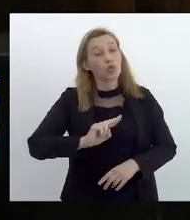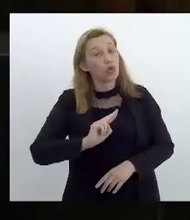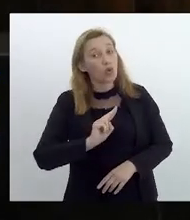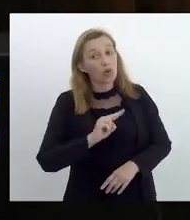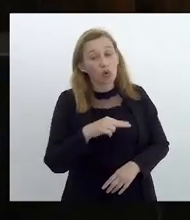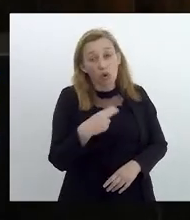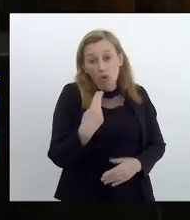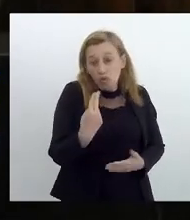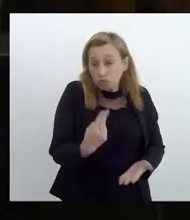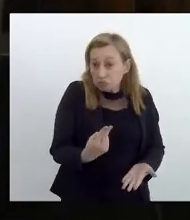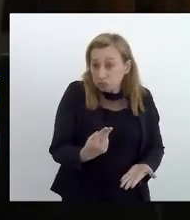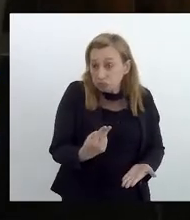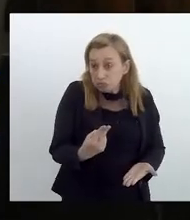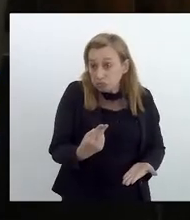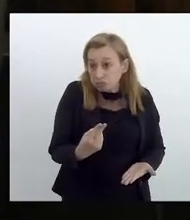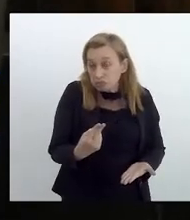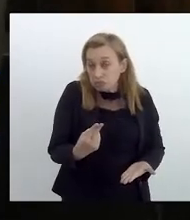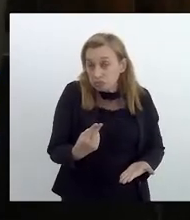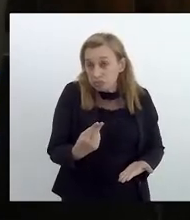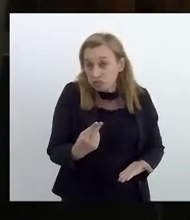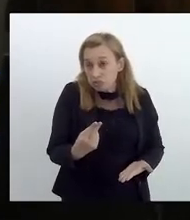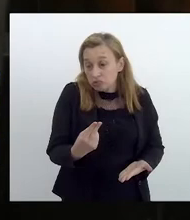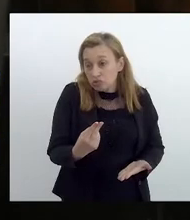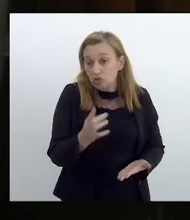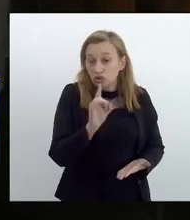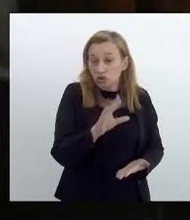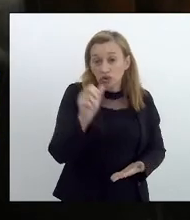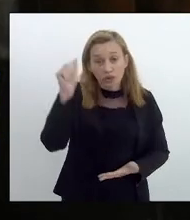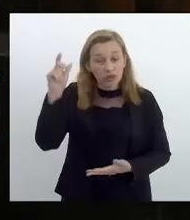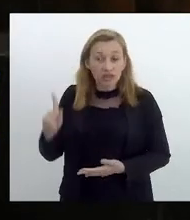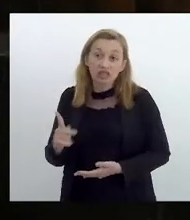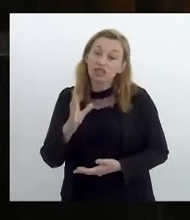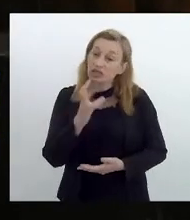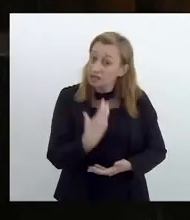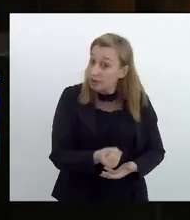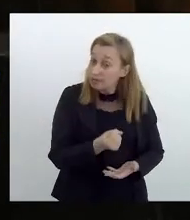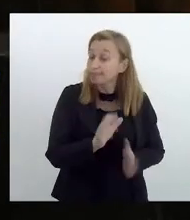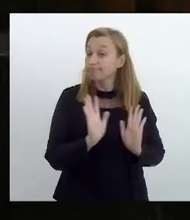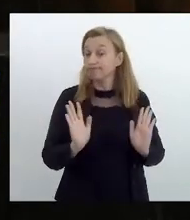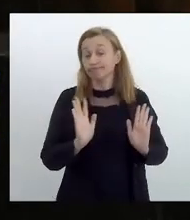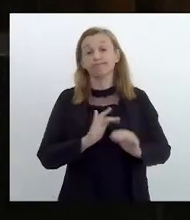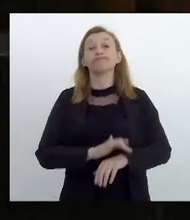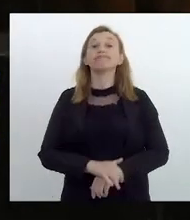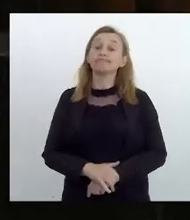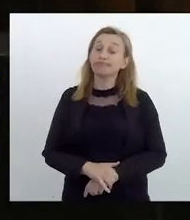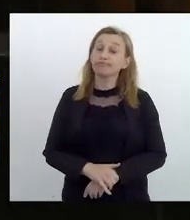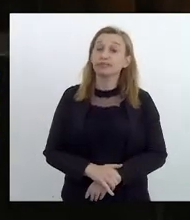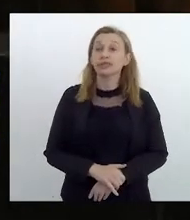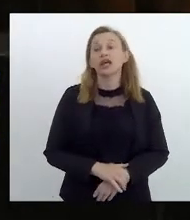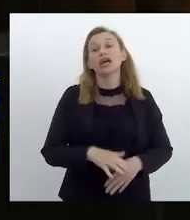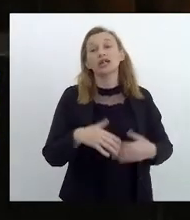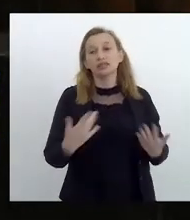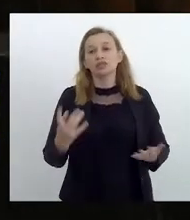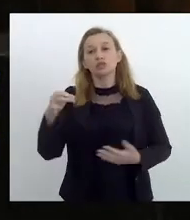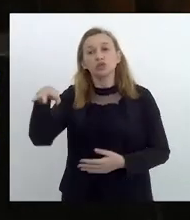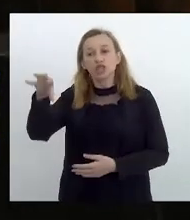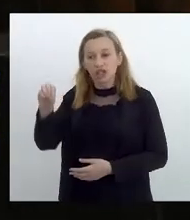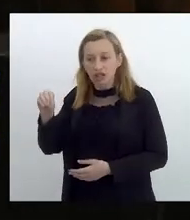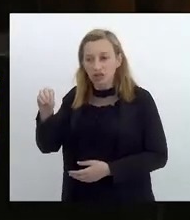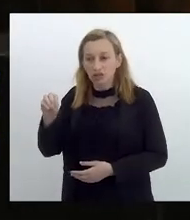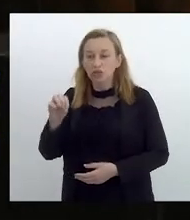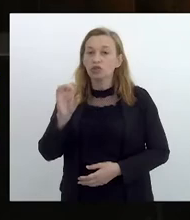vai contar para aposentadoria então então a lei do treino